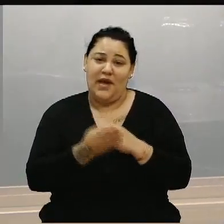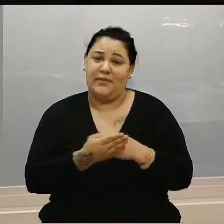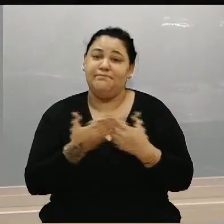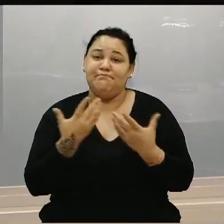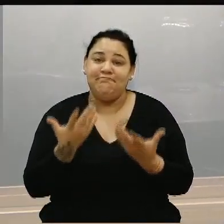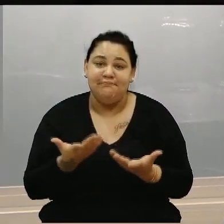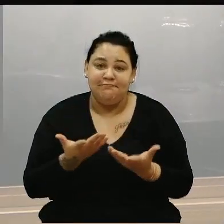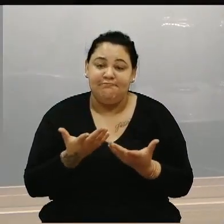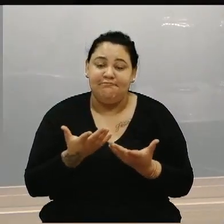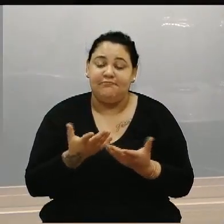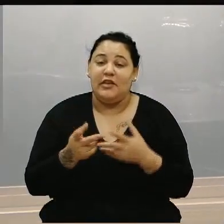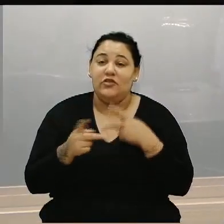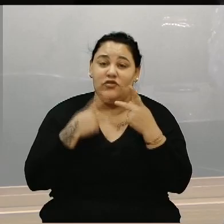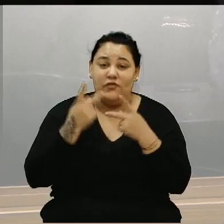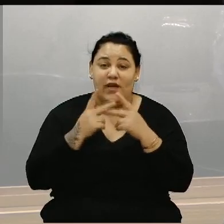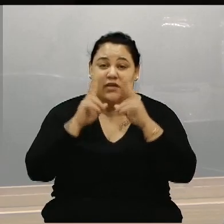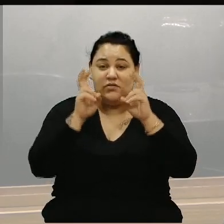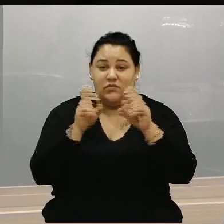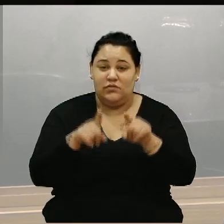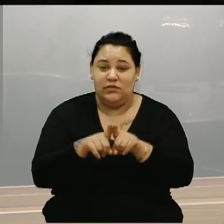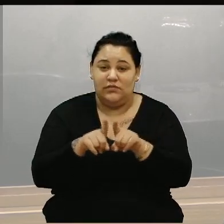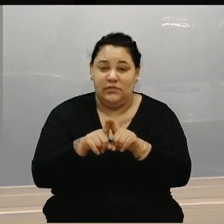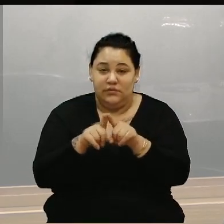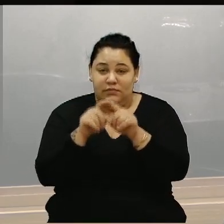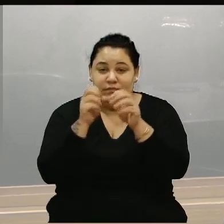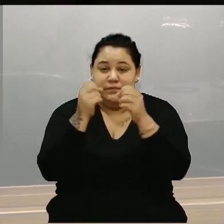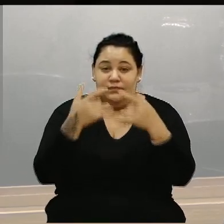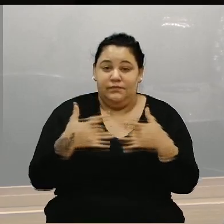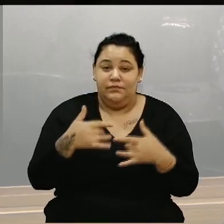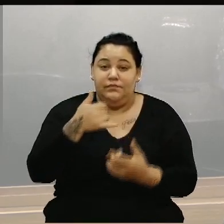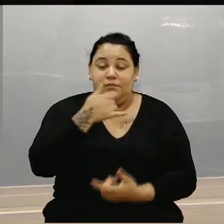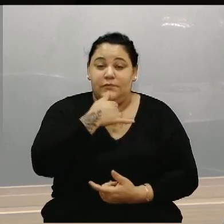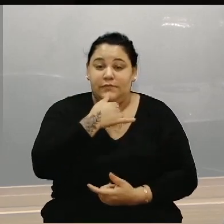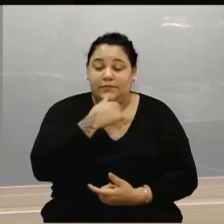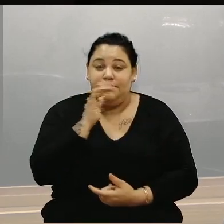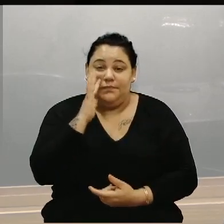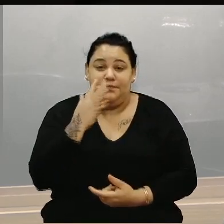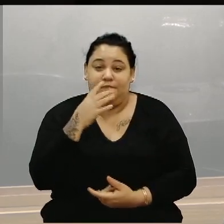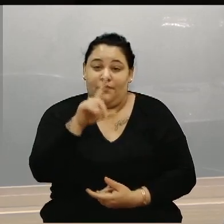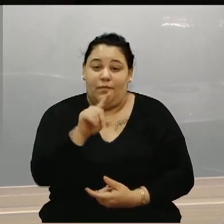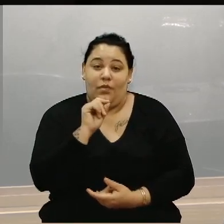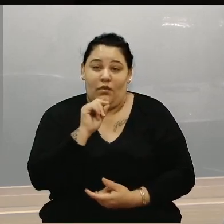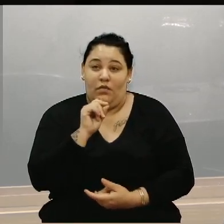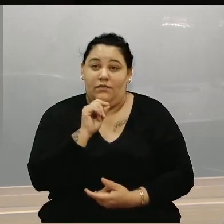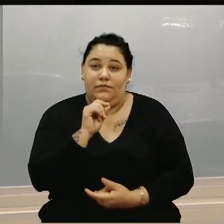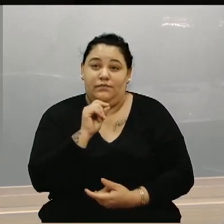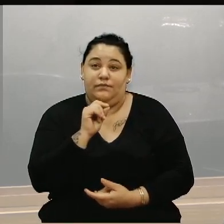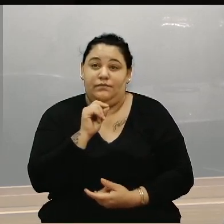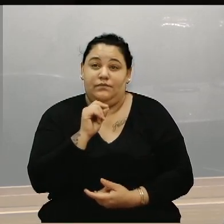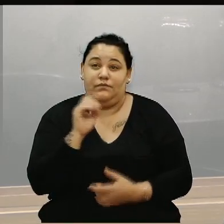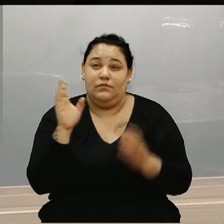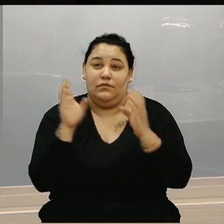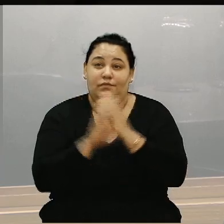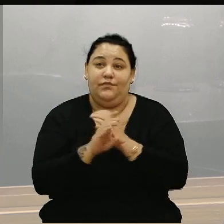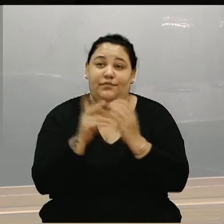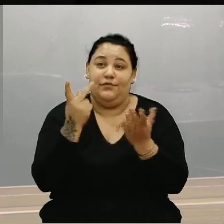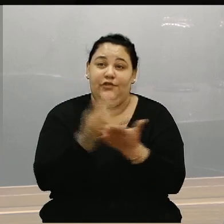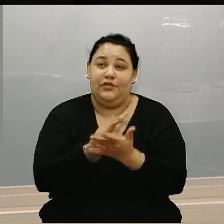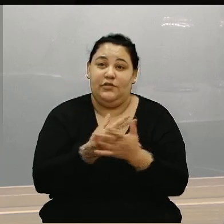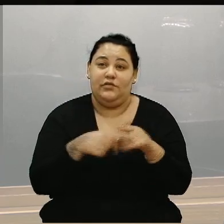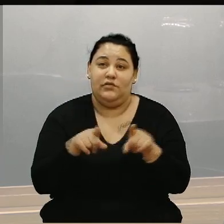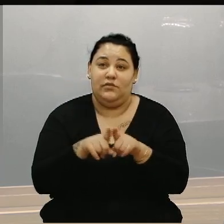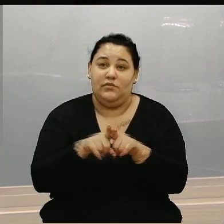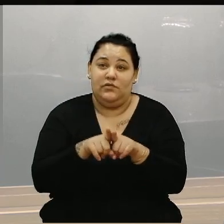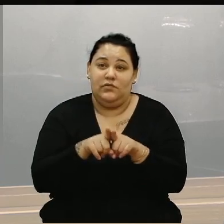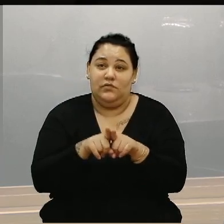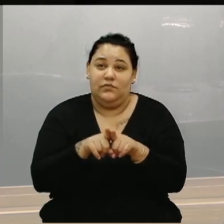gente tem falado sobre isso, relatado. Infelizmente as decisões são absolutamente negligenciadas